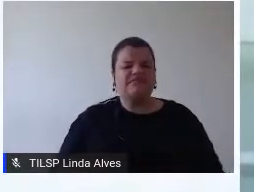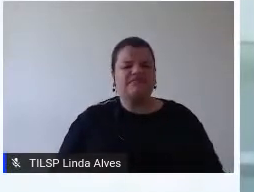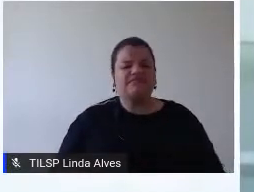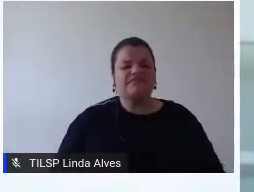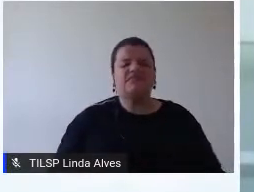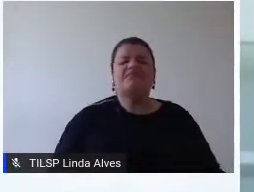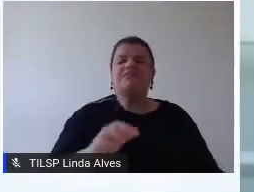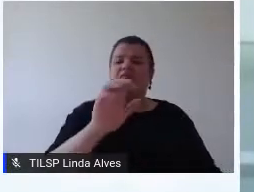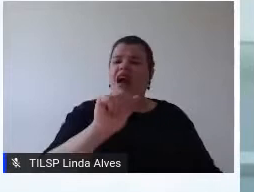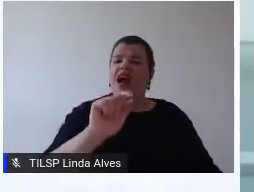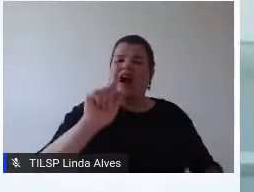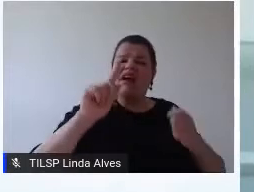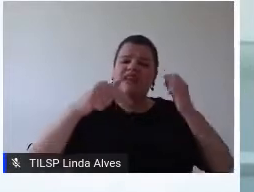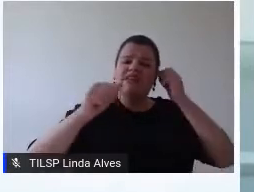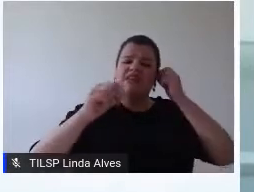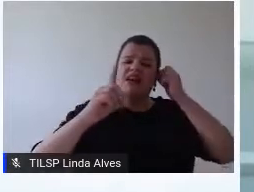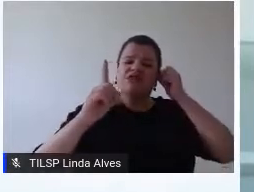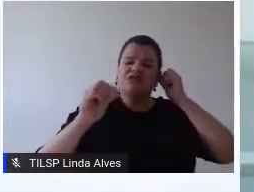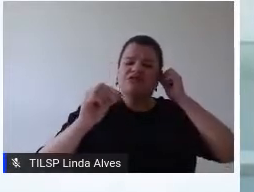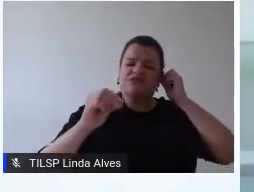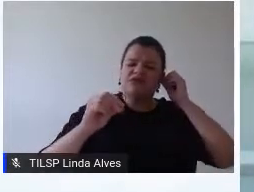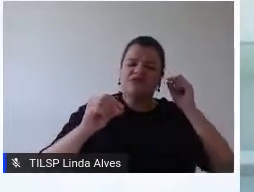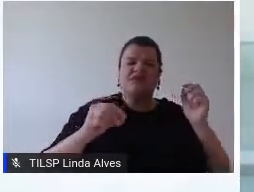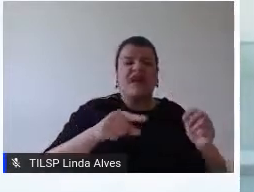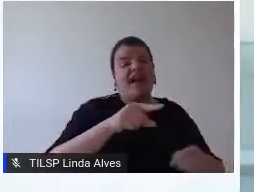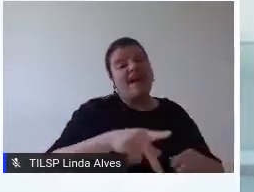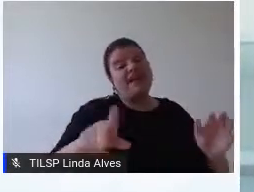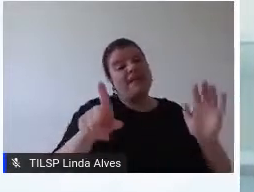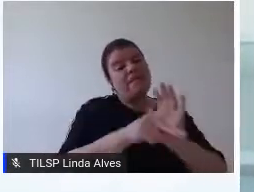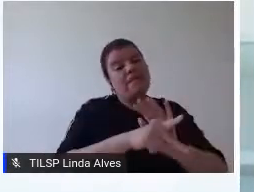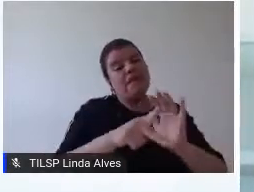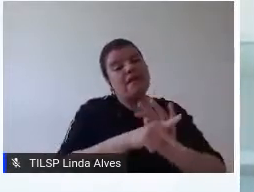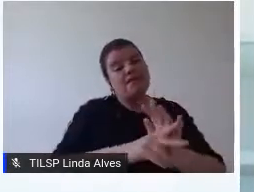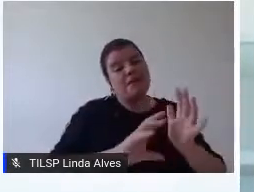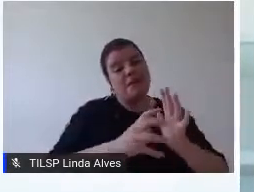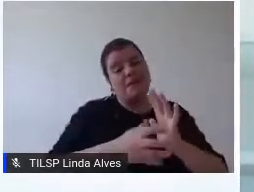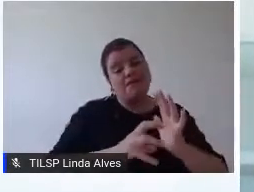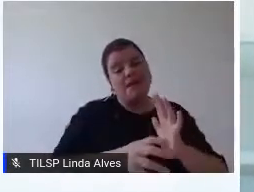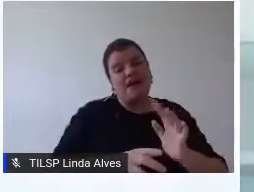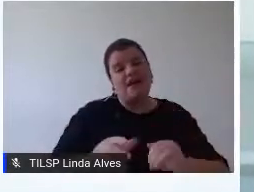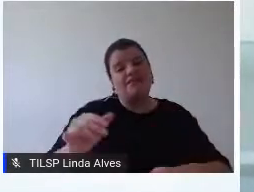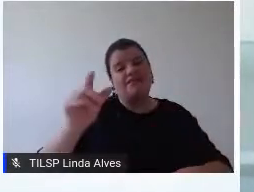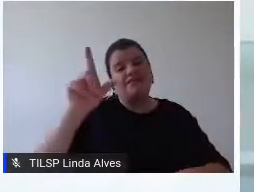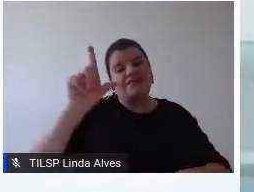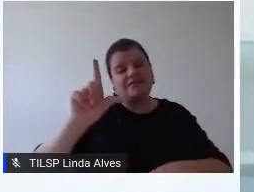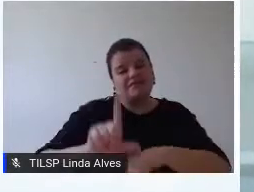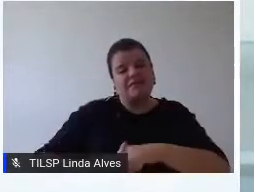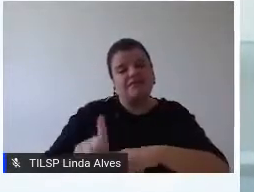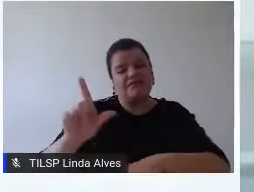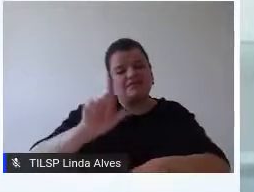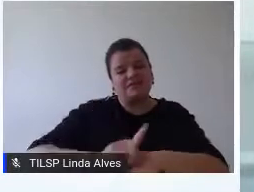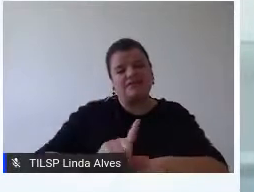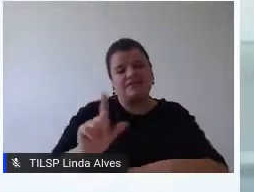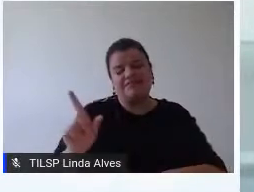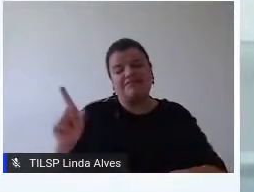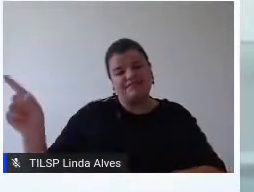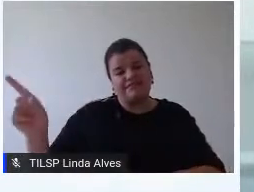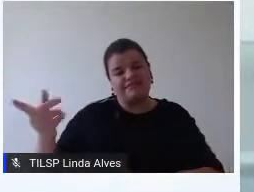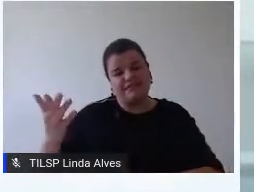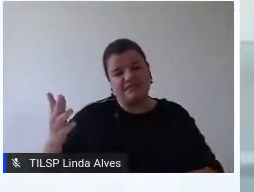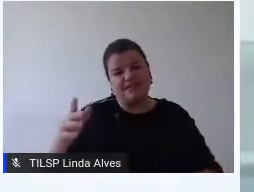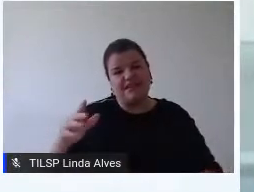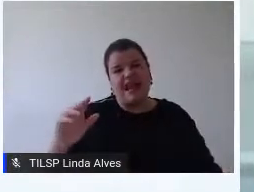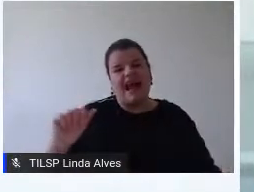contra o Agnaldo Ribeiro, tem o problema de ser do mesmo partido do líder do Centrão, que será o candidato do governo. Então,